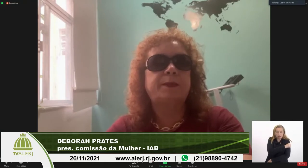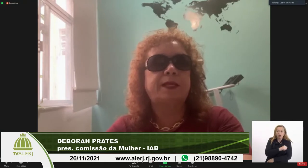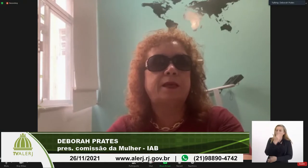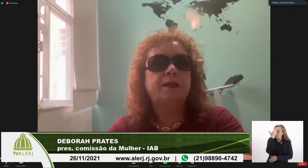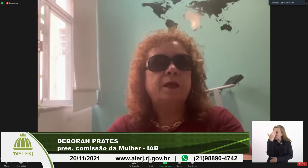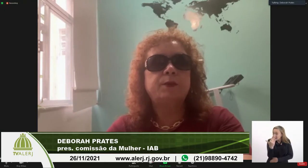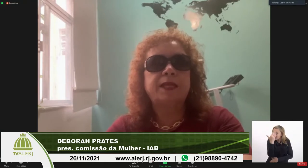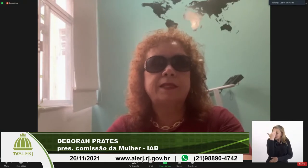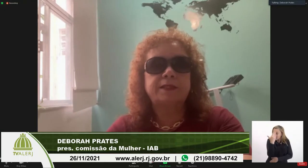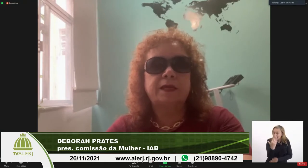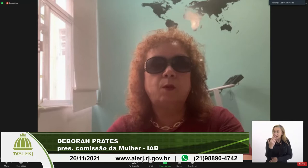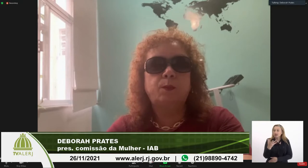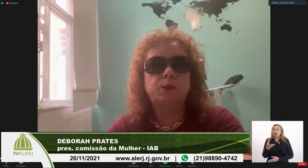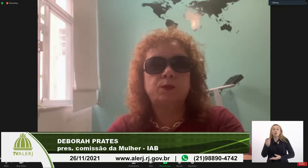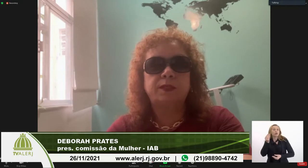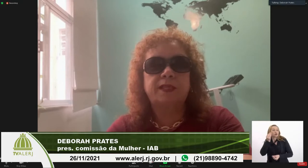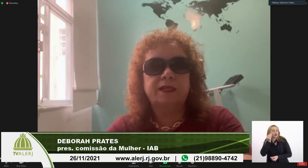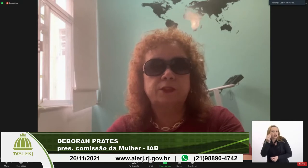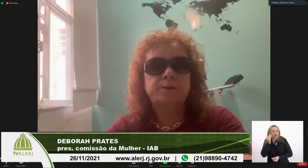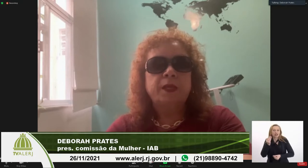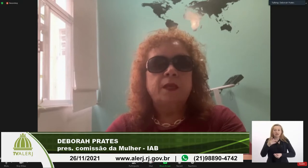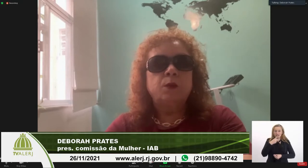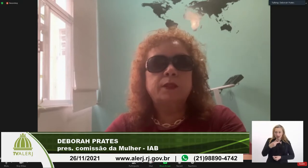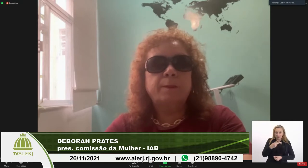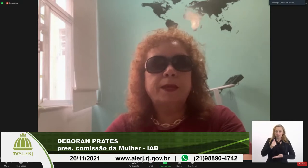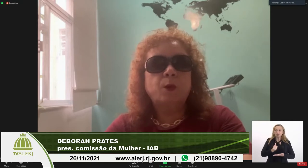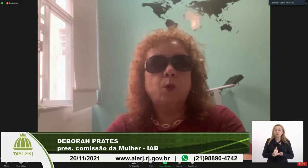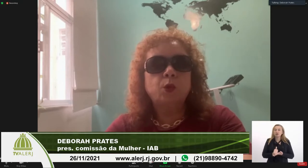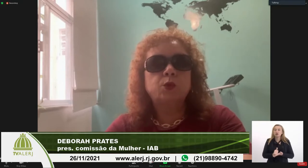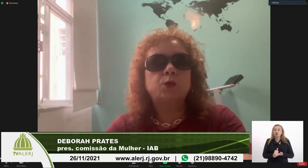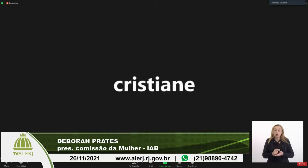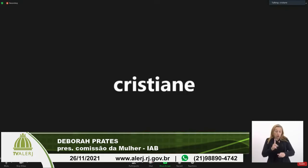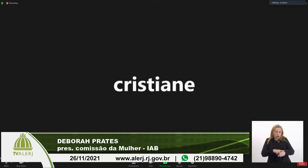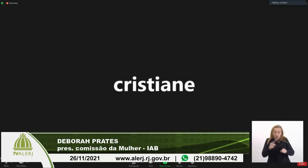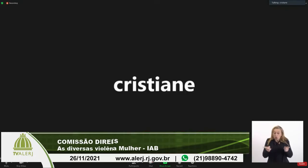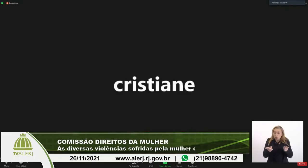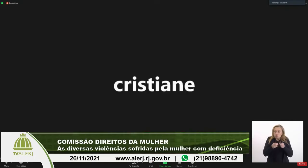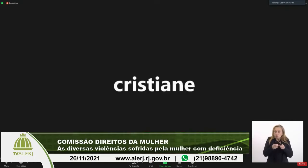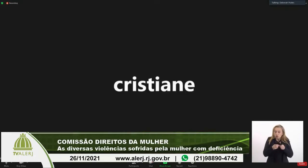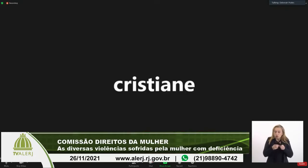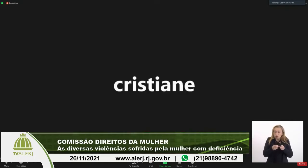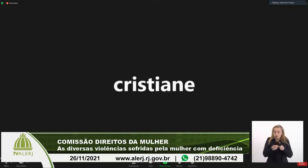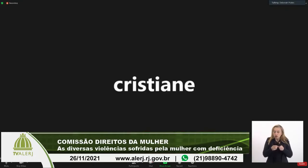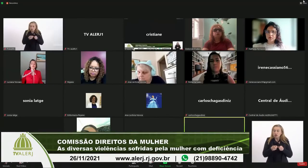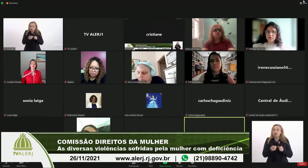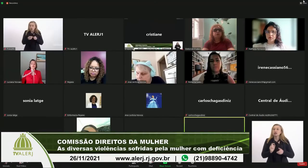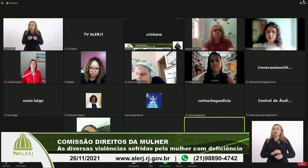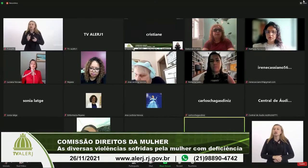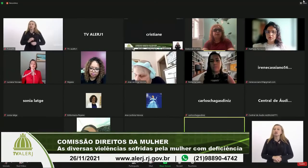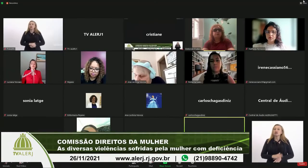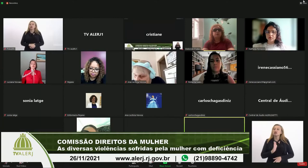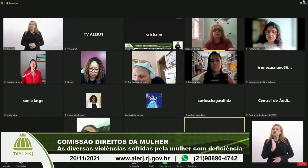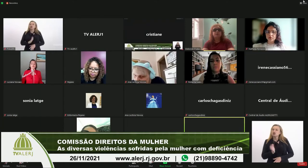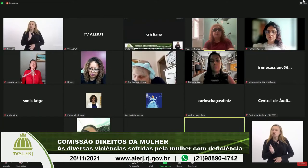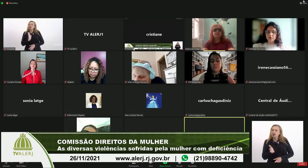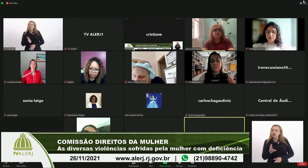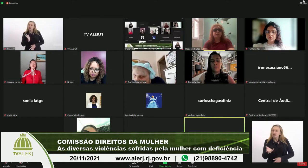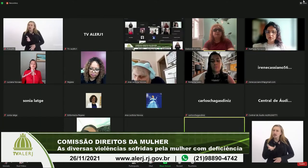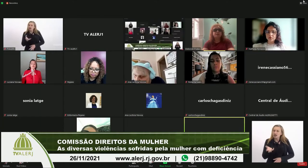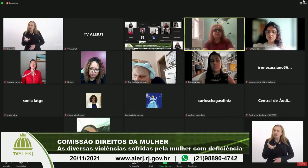obrigada por essa oportunidade. O tempo é que eu já quero,